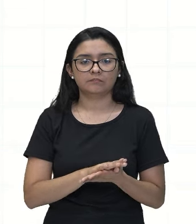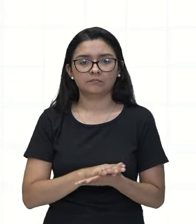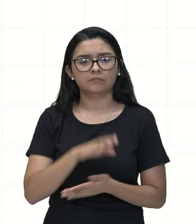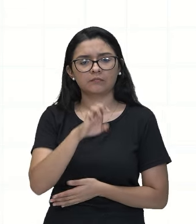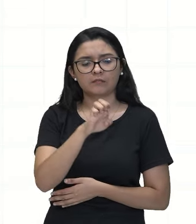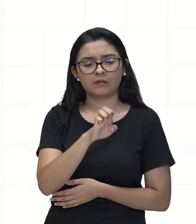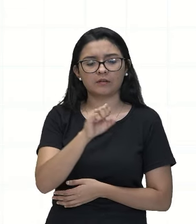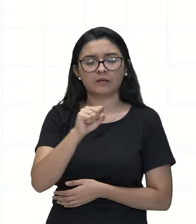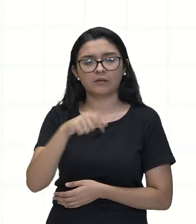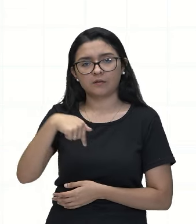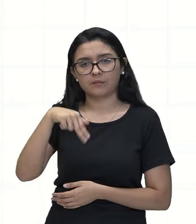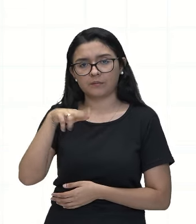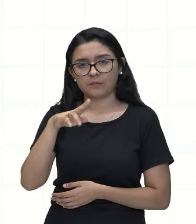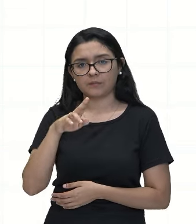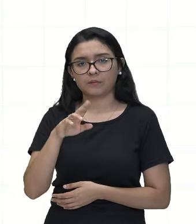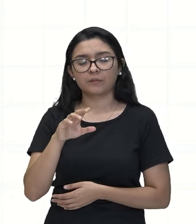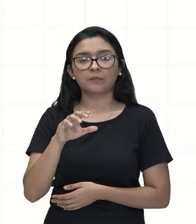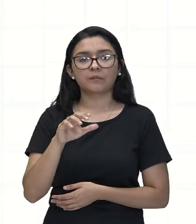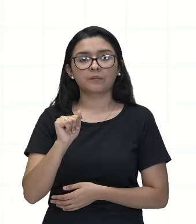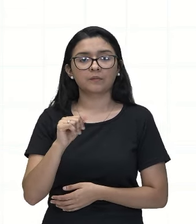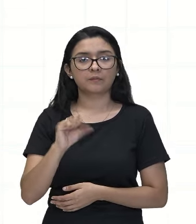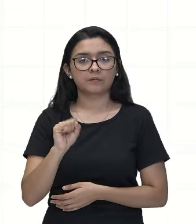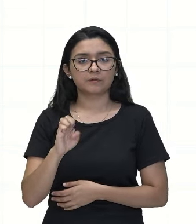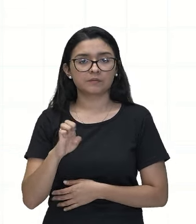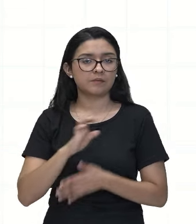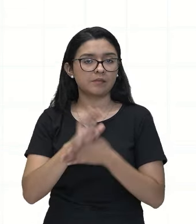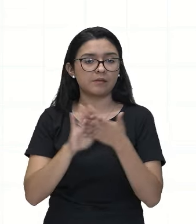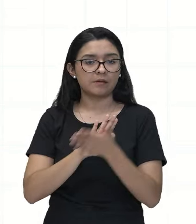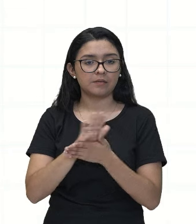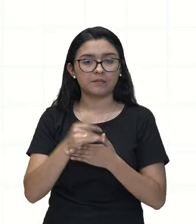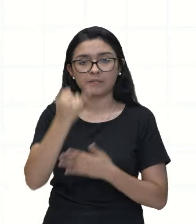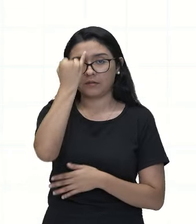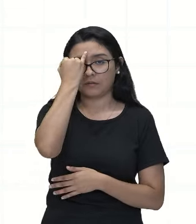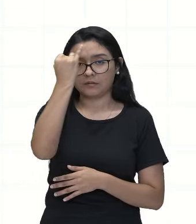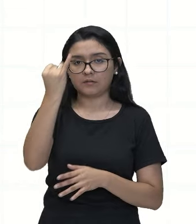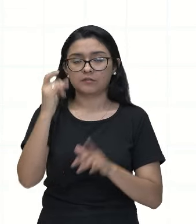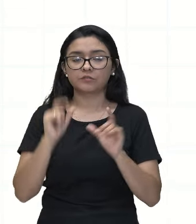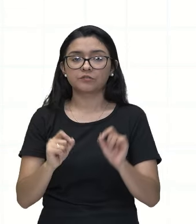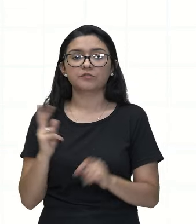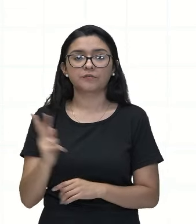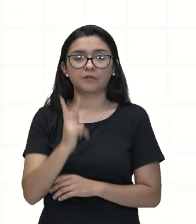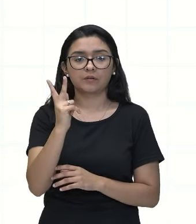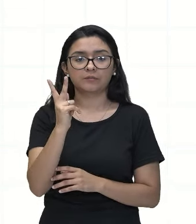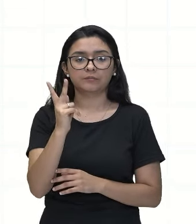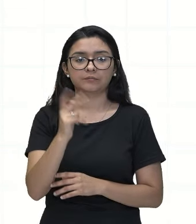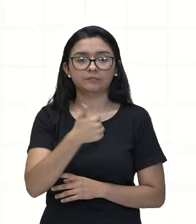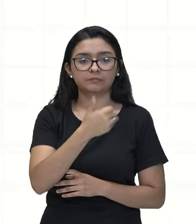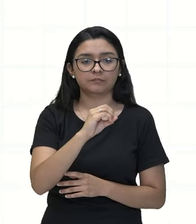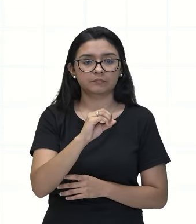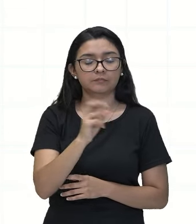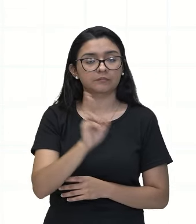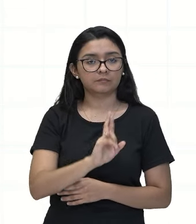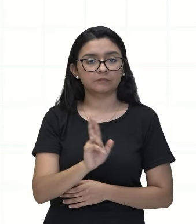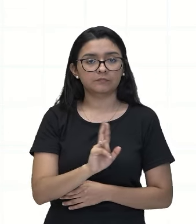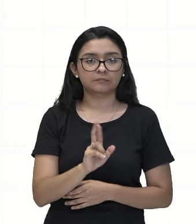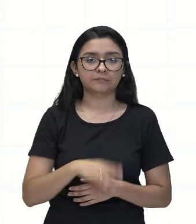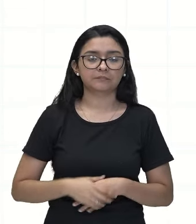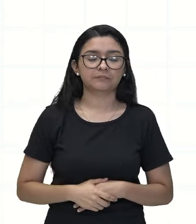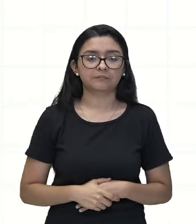nada então dá ideia De quê De de preço né r$ 1 aqui ó